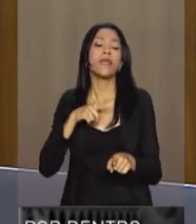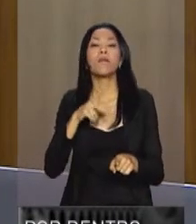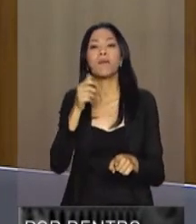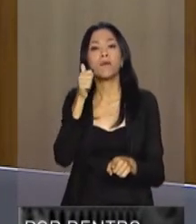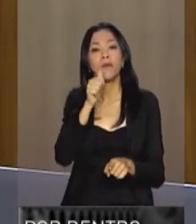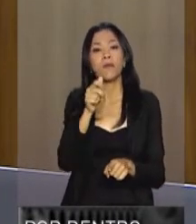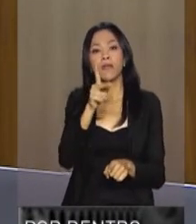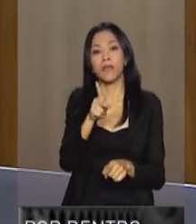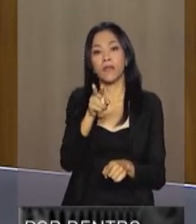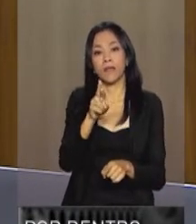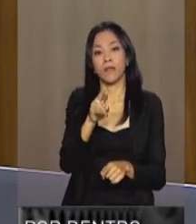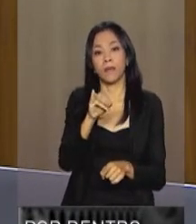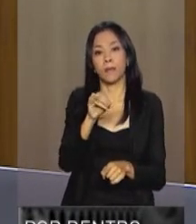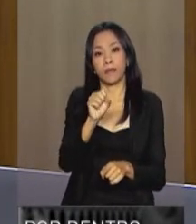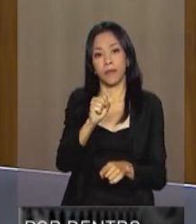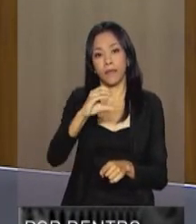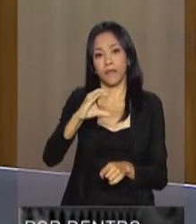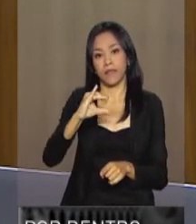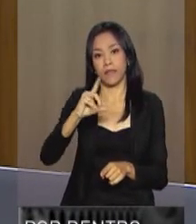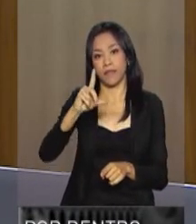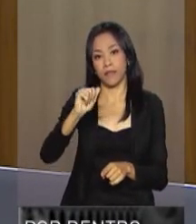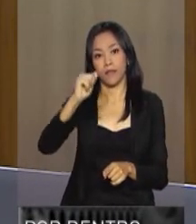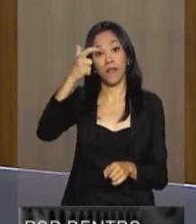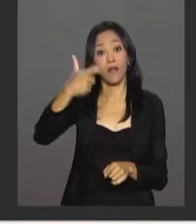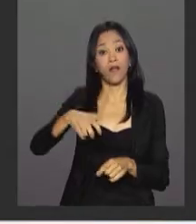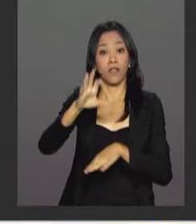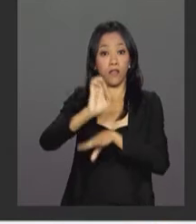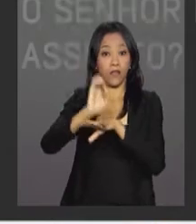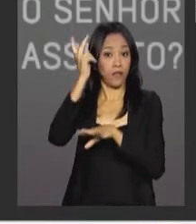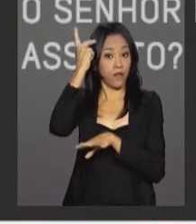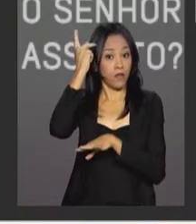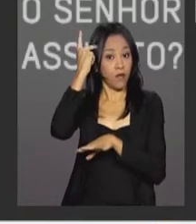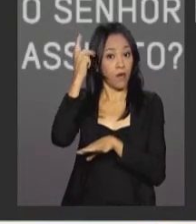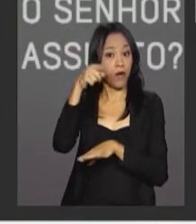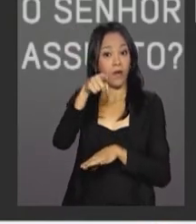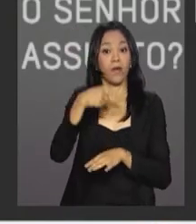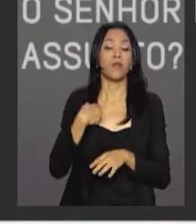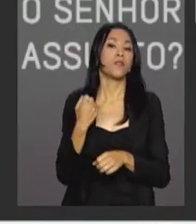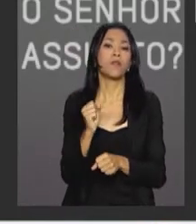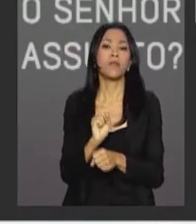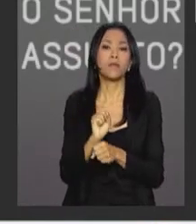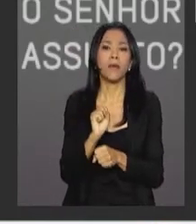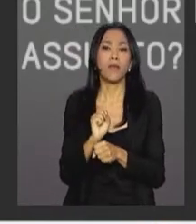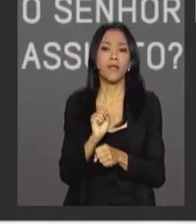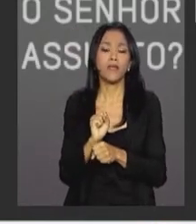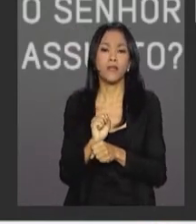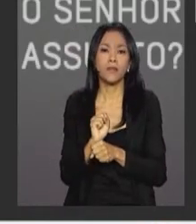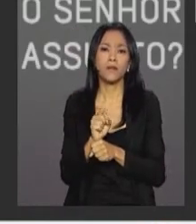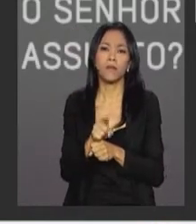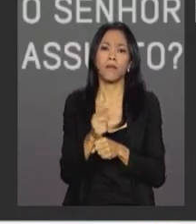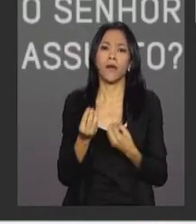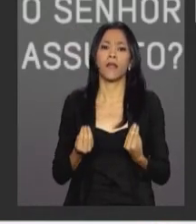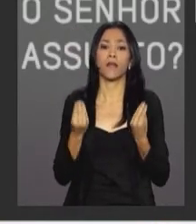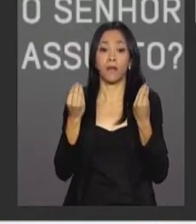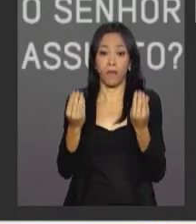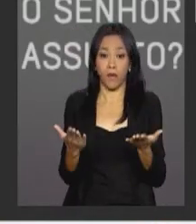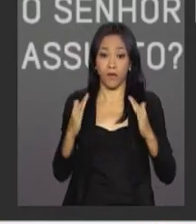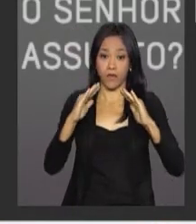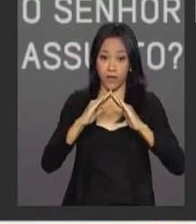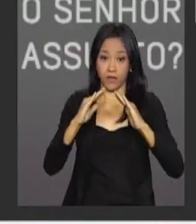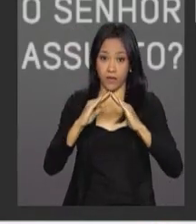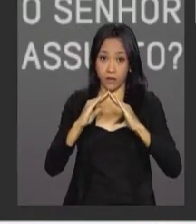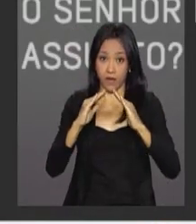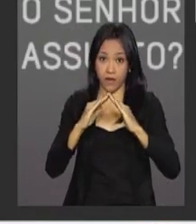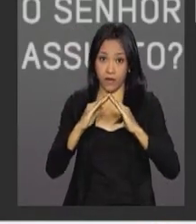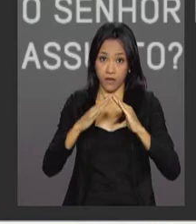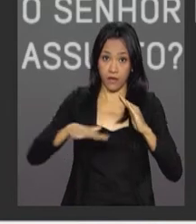de itapeva são paulo estamos aguardando a autorização do presidente para que possa entregar as casas do residencial morada do